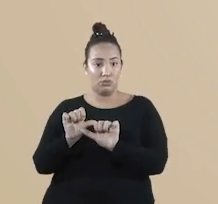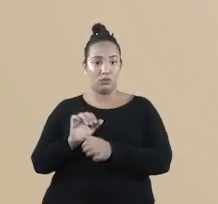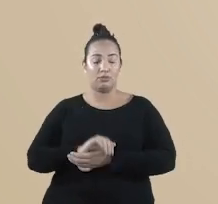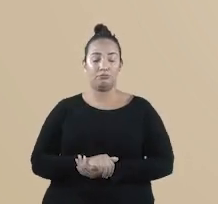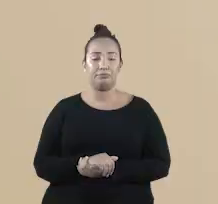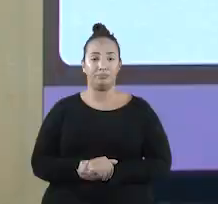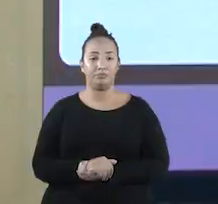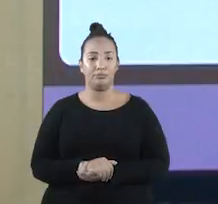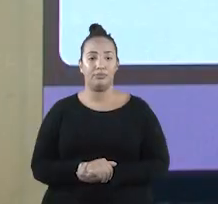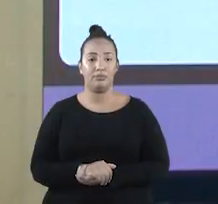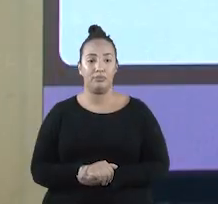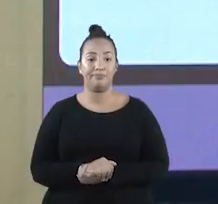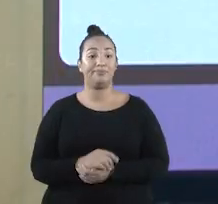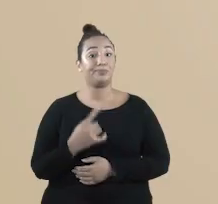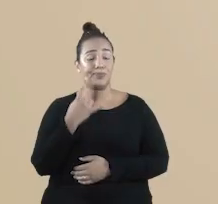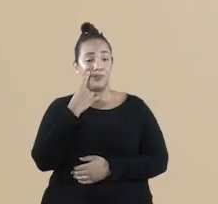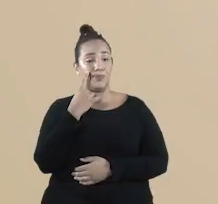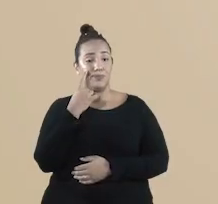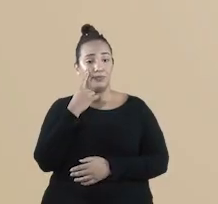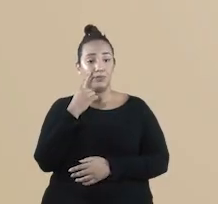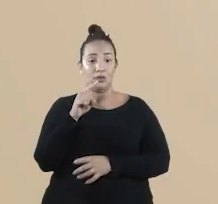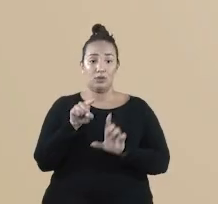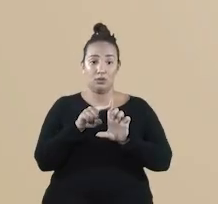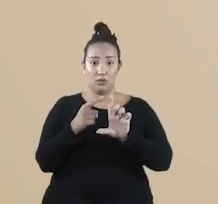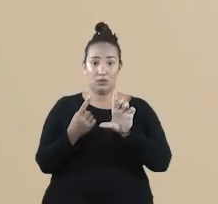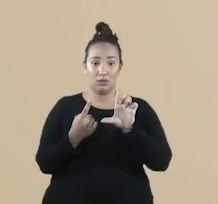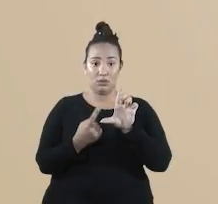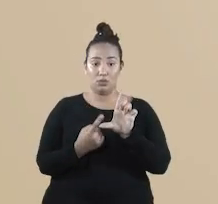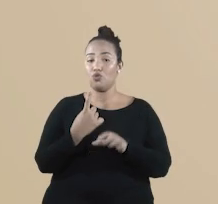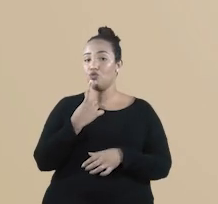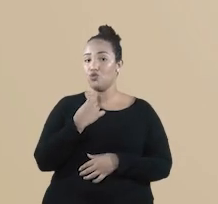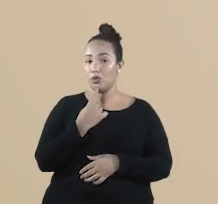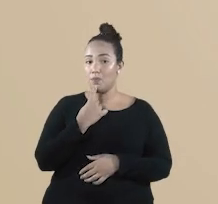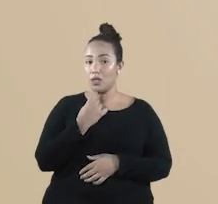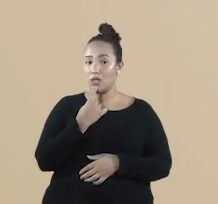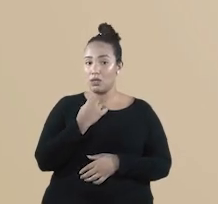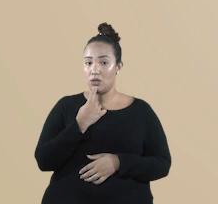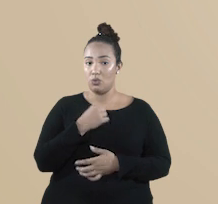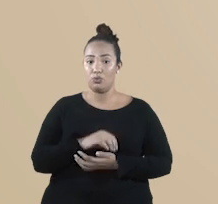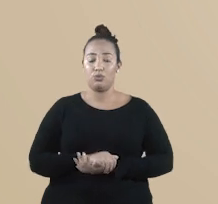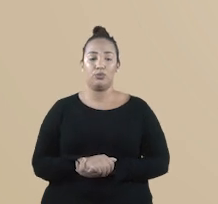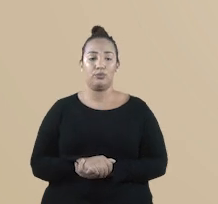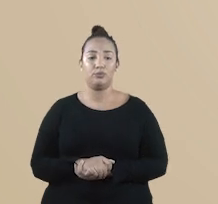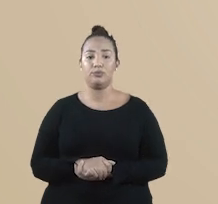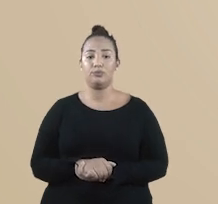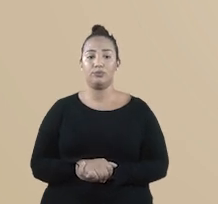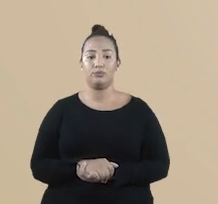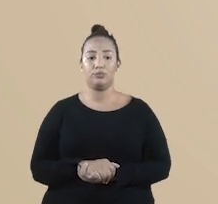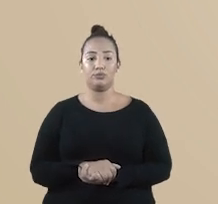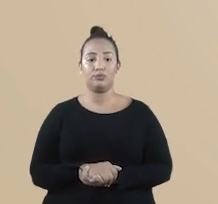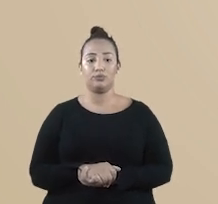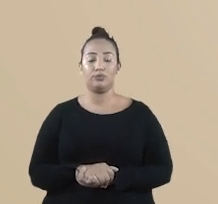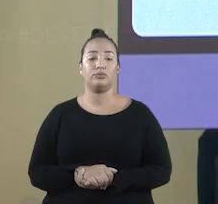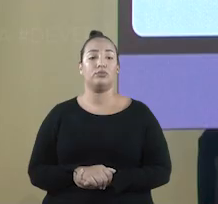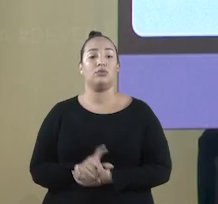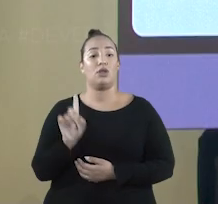ok? Então, vamos lá. Os ângulos que aparecem destacados, veja os ângulos